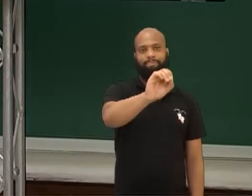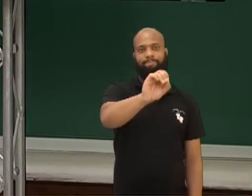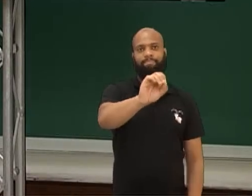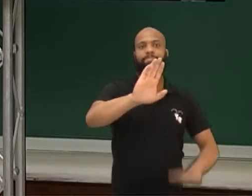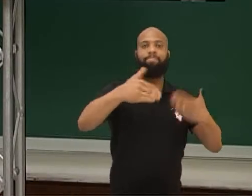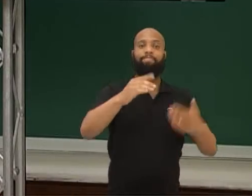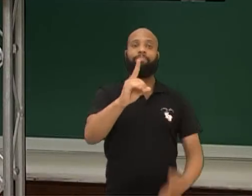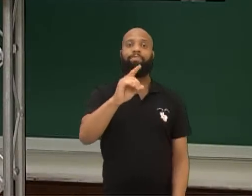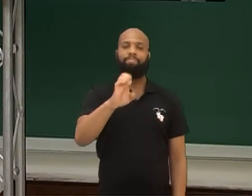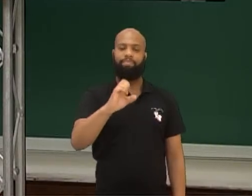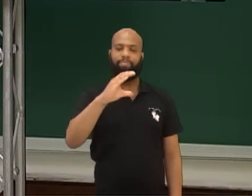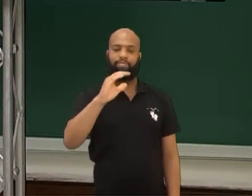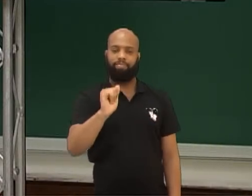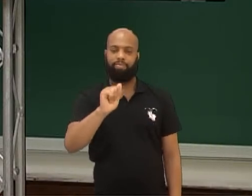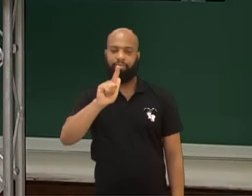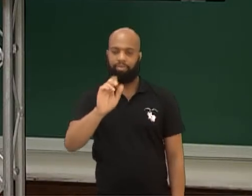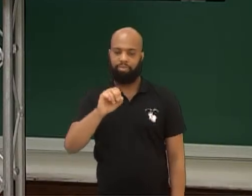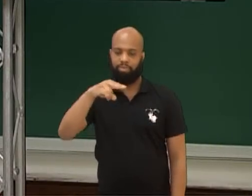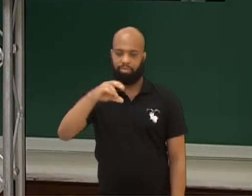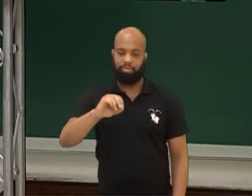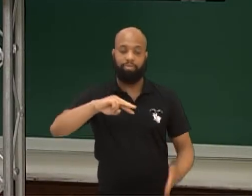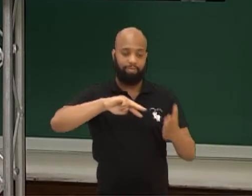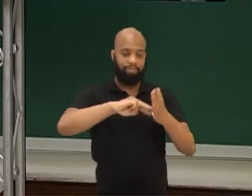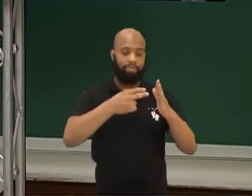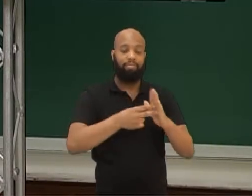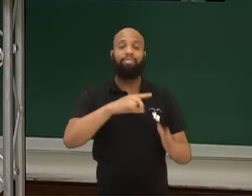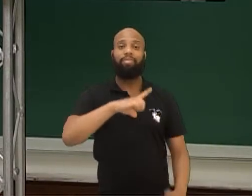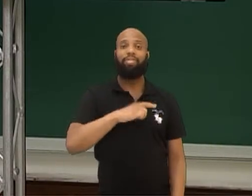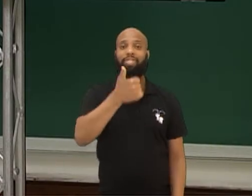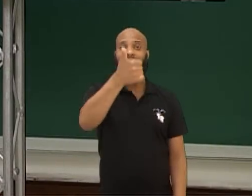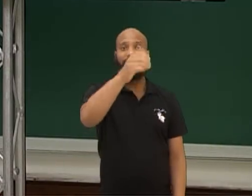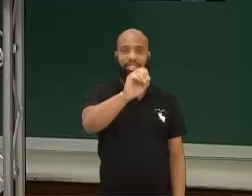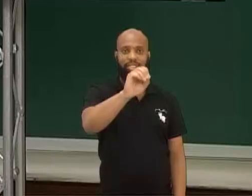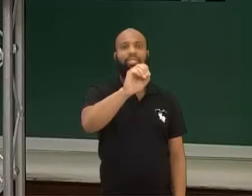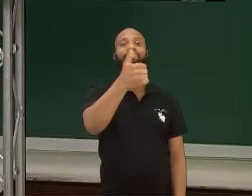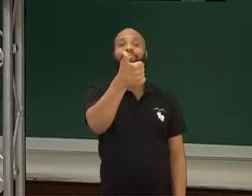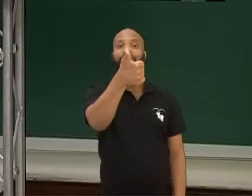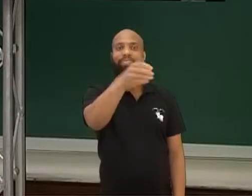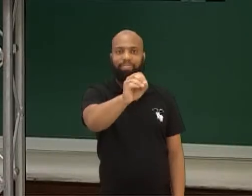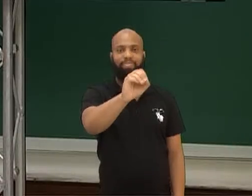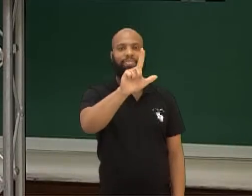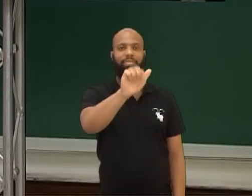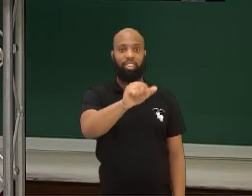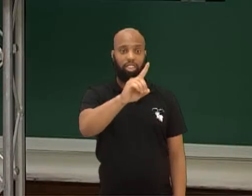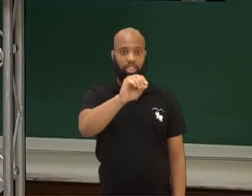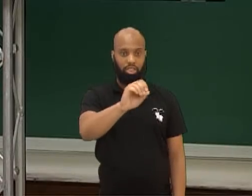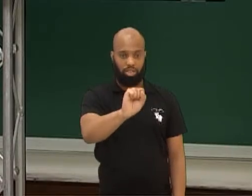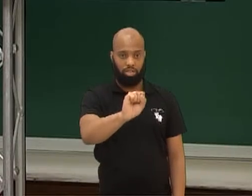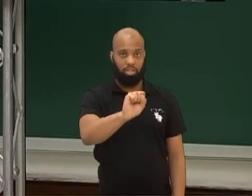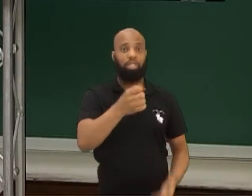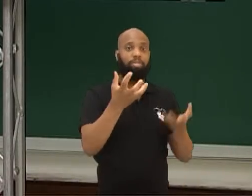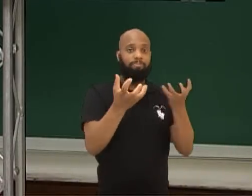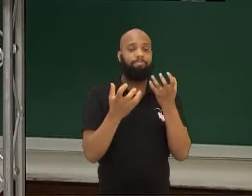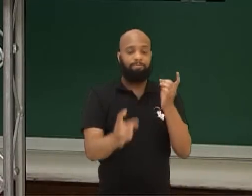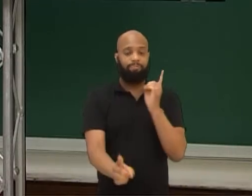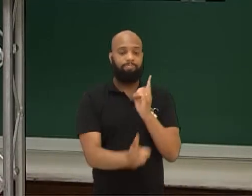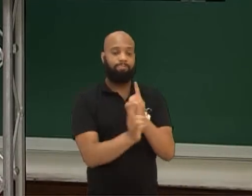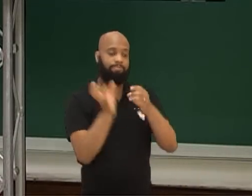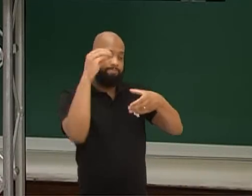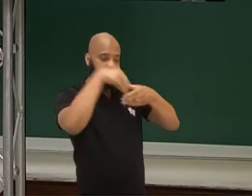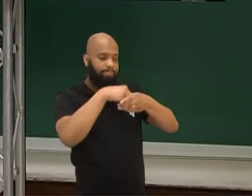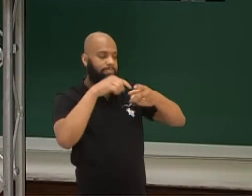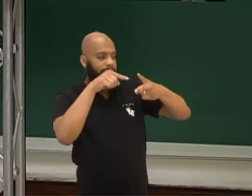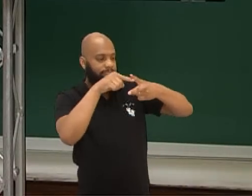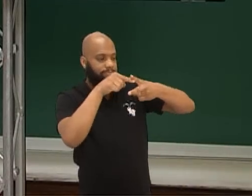Então, esse desenho aqui, ele tem 10 lados. Eu quero saber quanto que mede esse ângulo interno